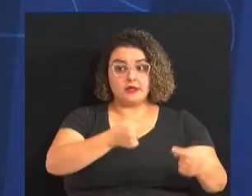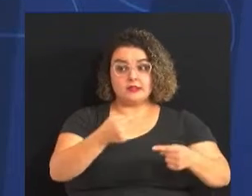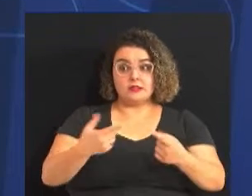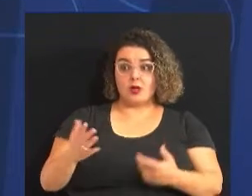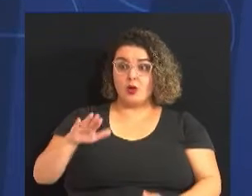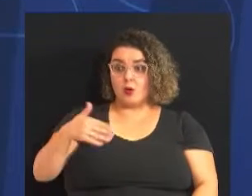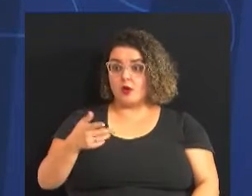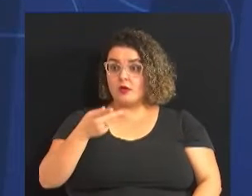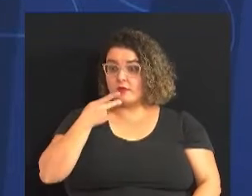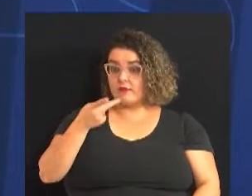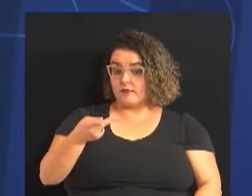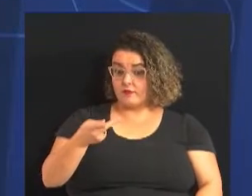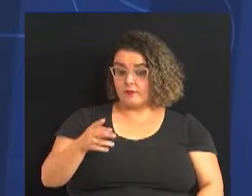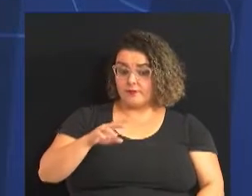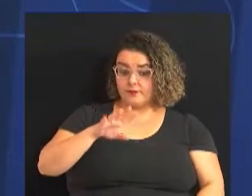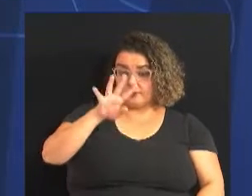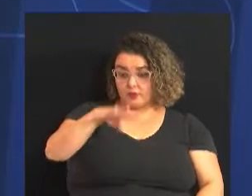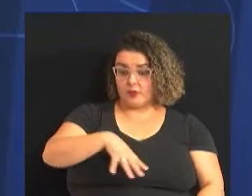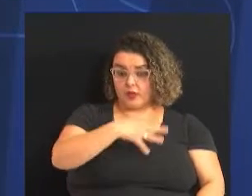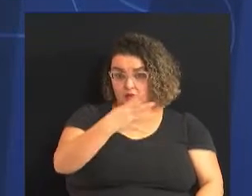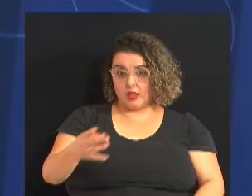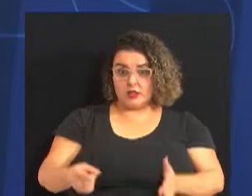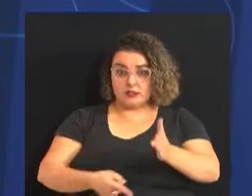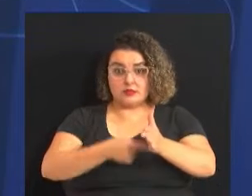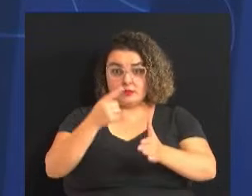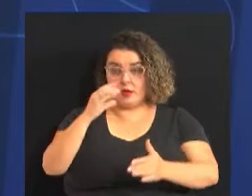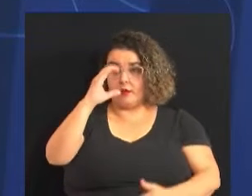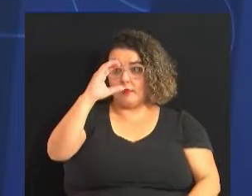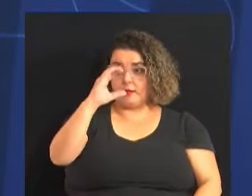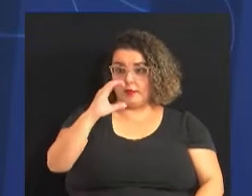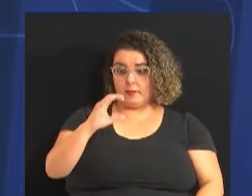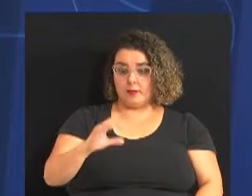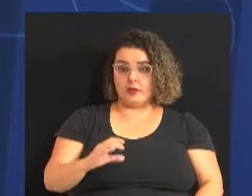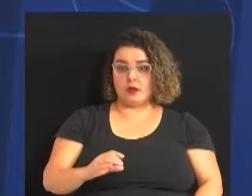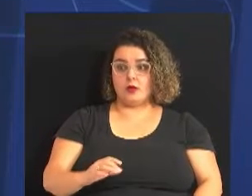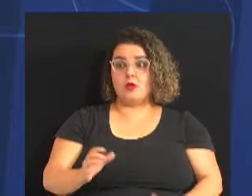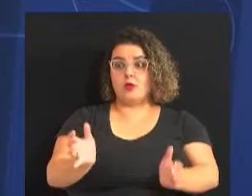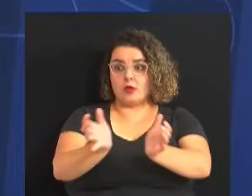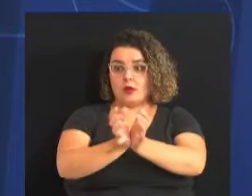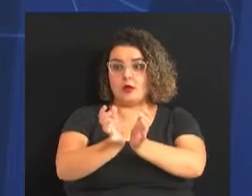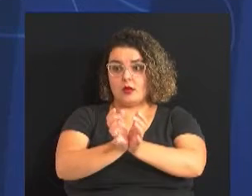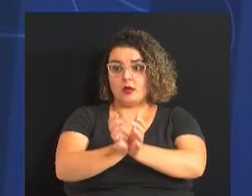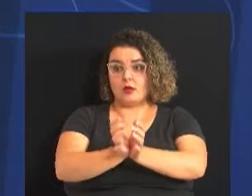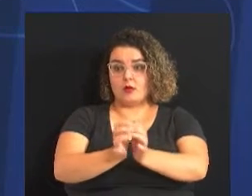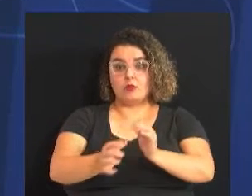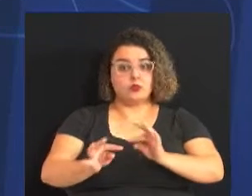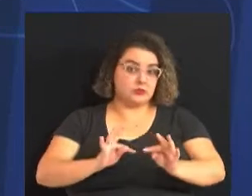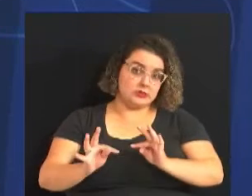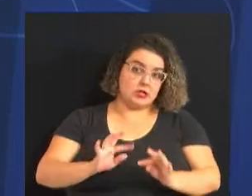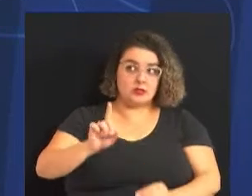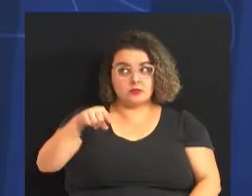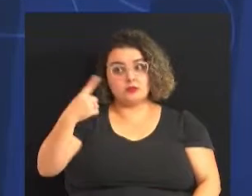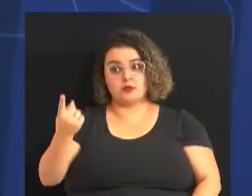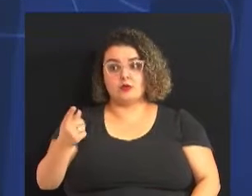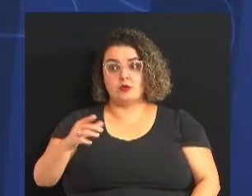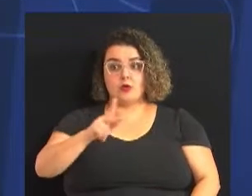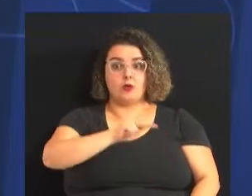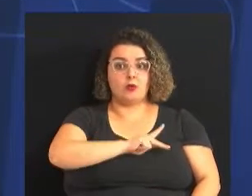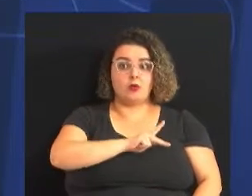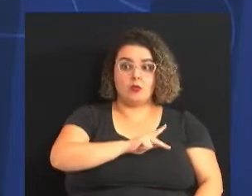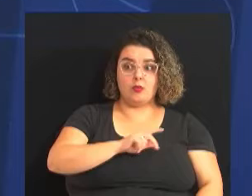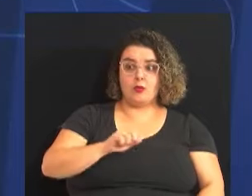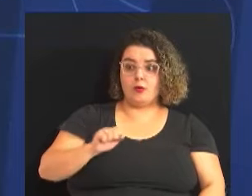tabela de classificação, as primeiras colocações estão com equipes comandadas por estrangeiros, né? Tem o Palmeiras com o Abel